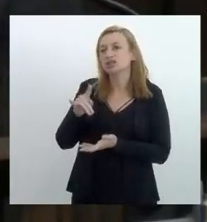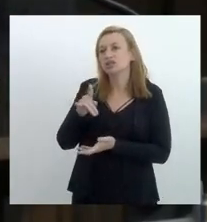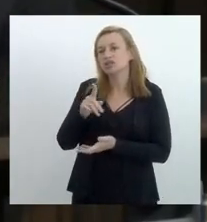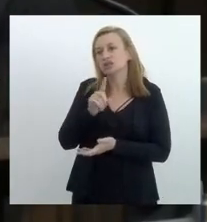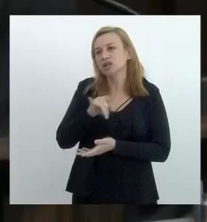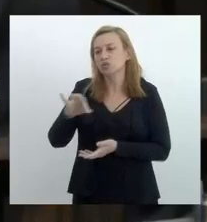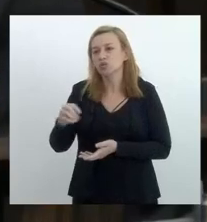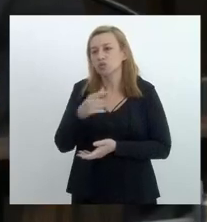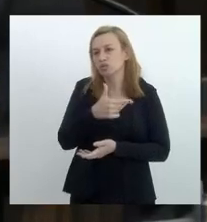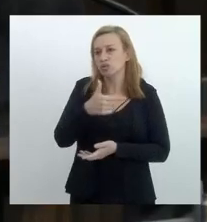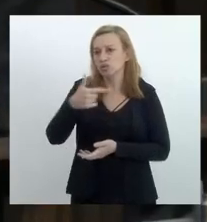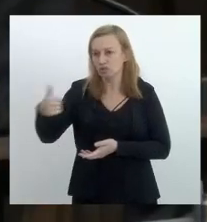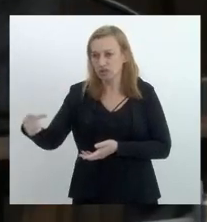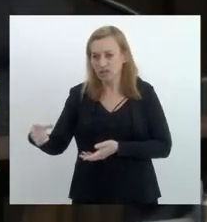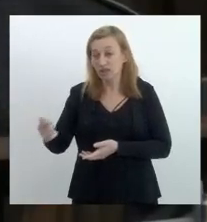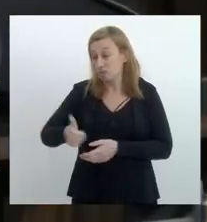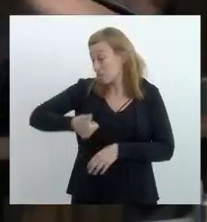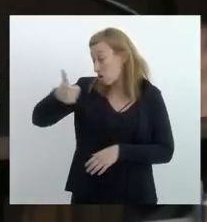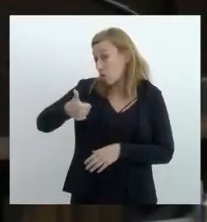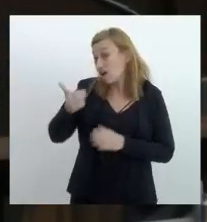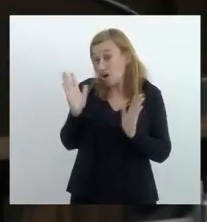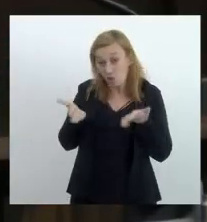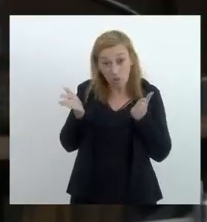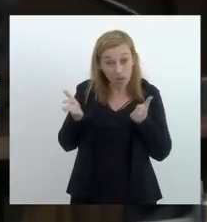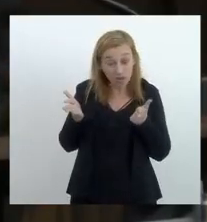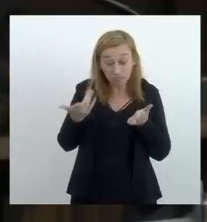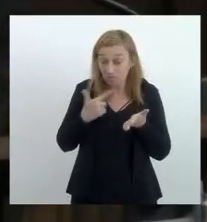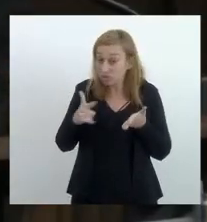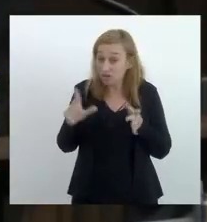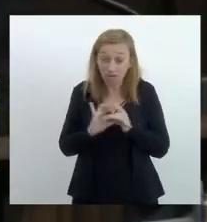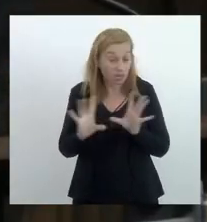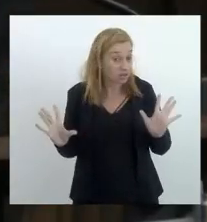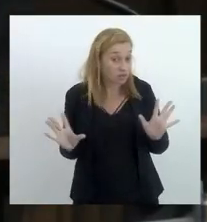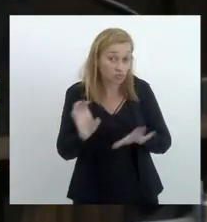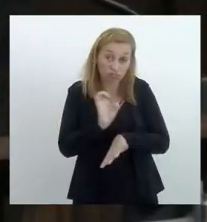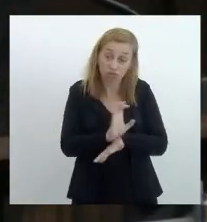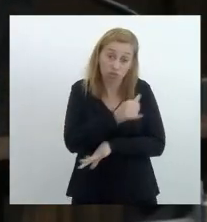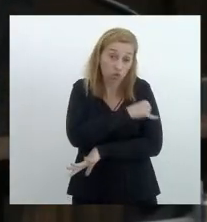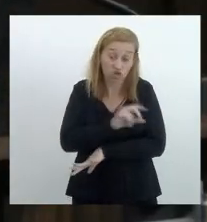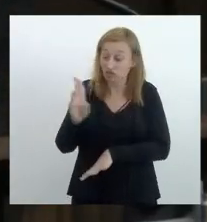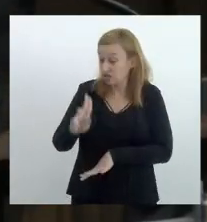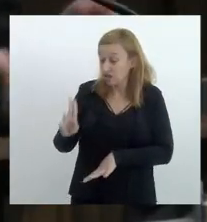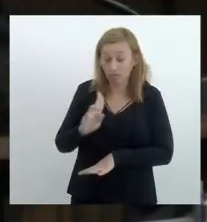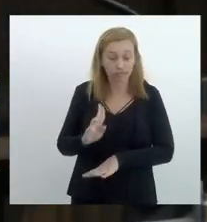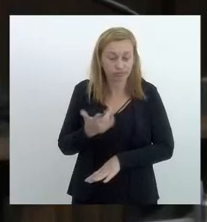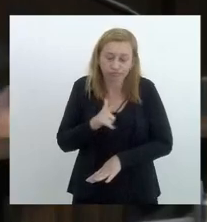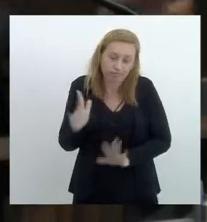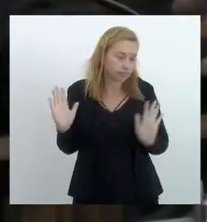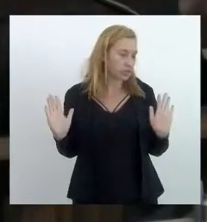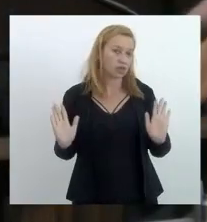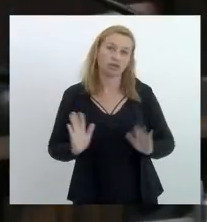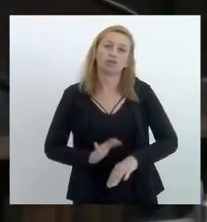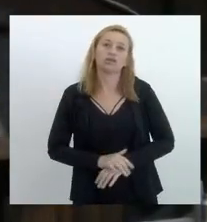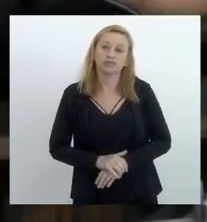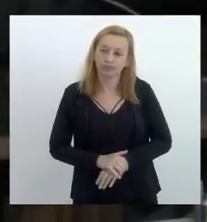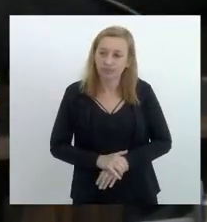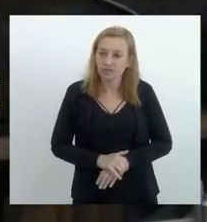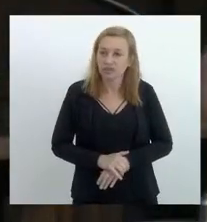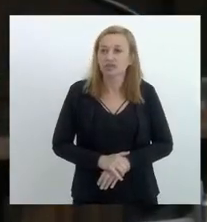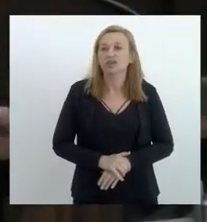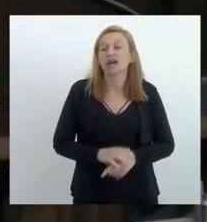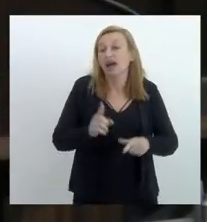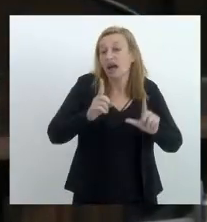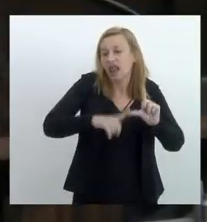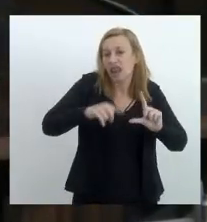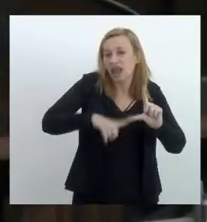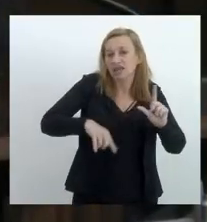estaria muito melhor. Agora estão completamente... Não tem autonomia no Rio de Janeiro para as universidades, a verdade é essa. A autonomia é letra morta